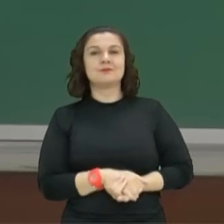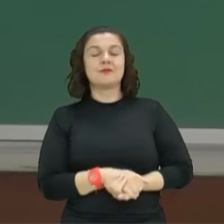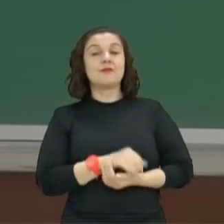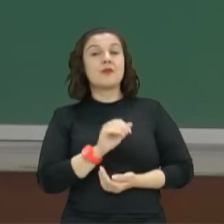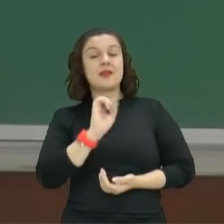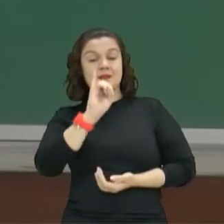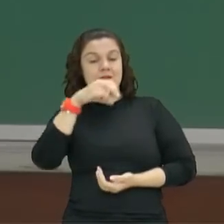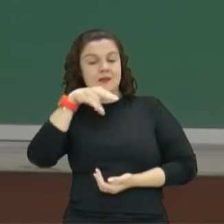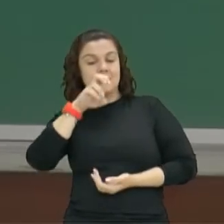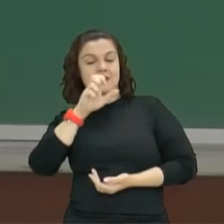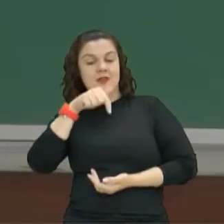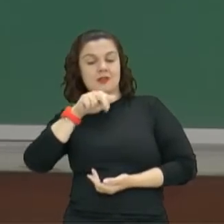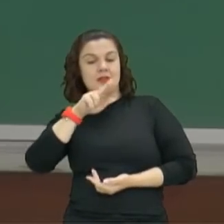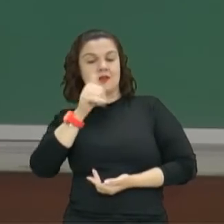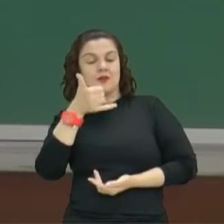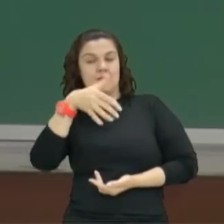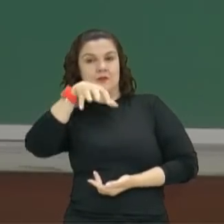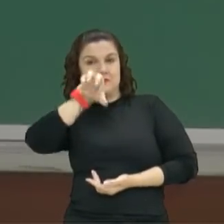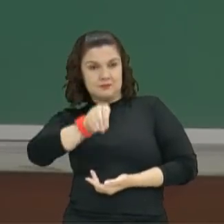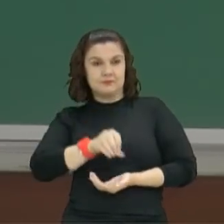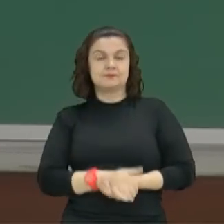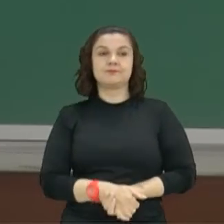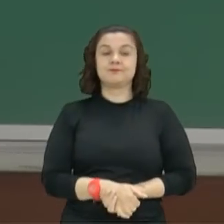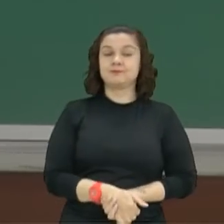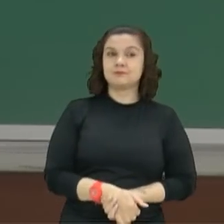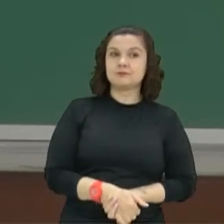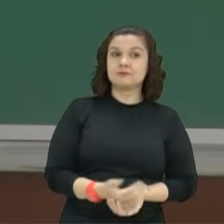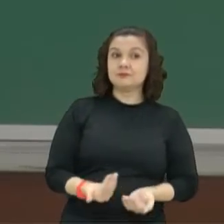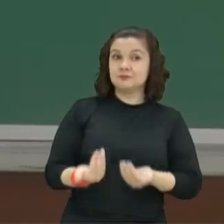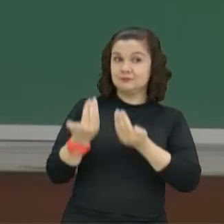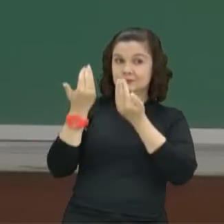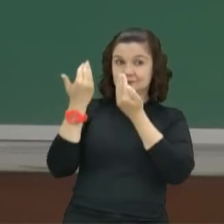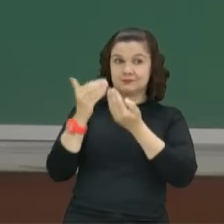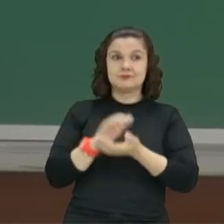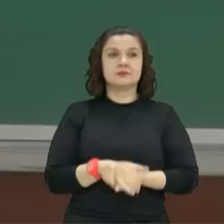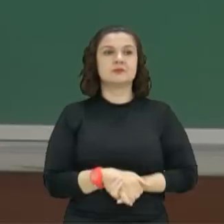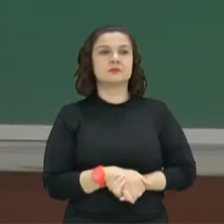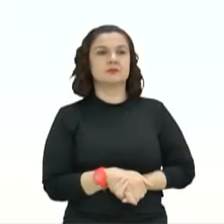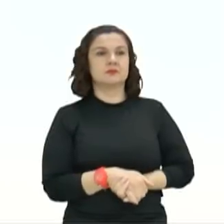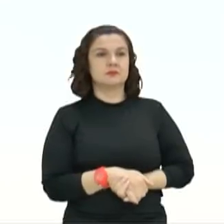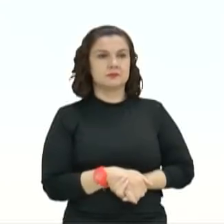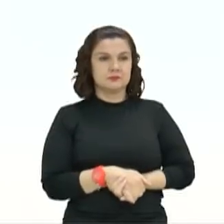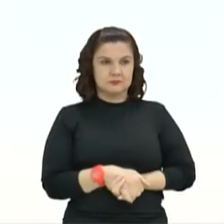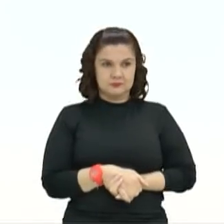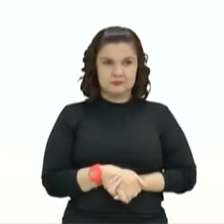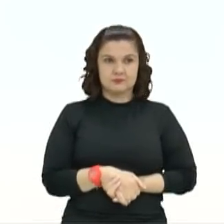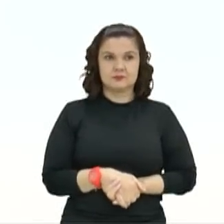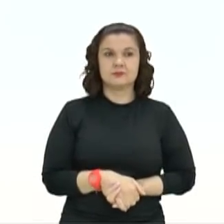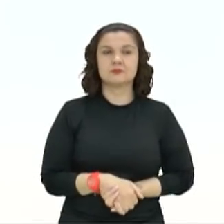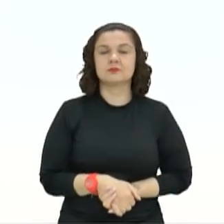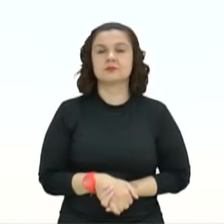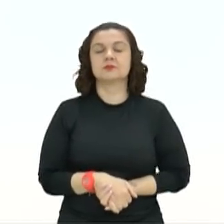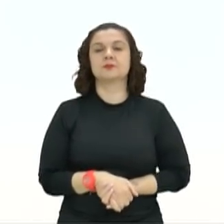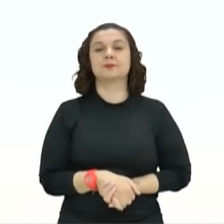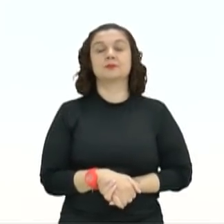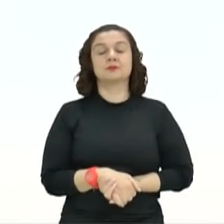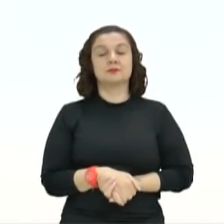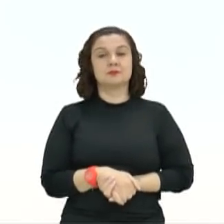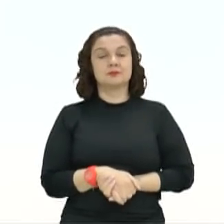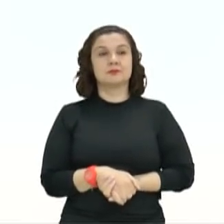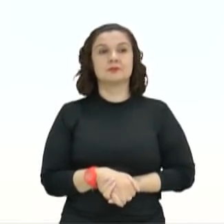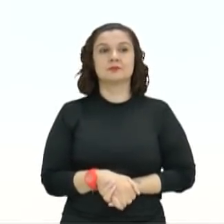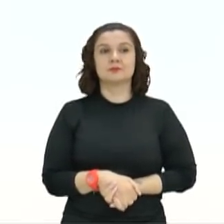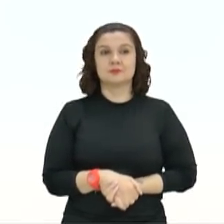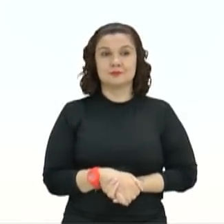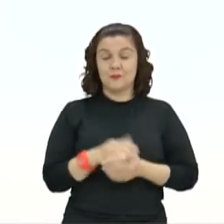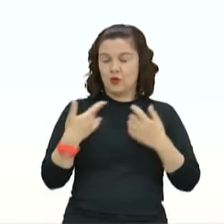retomar inequação. Muito bom, né? E, tchan, tchan, tchan, tchan. Olha a mensagem que o professor Alan tem para vocês. Oh,